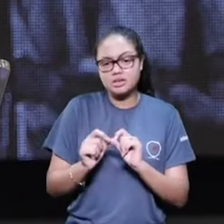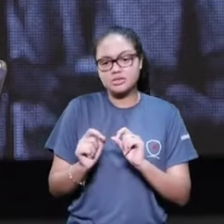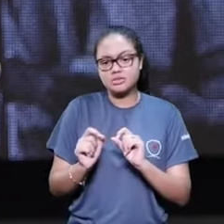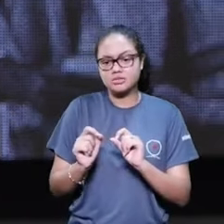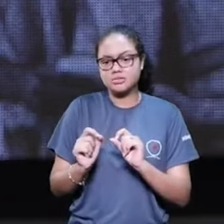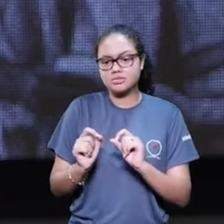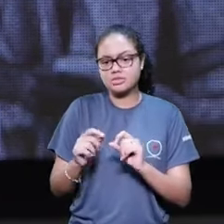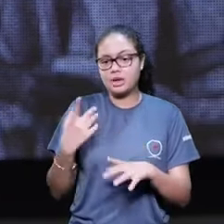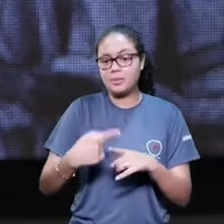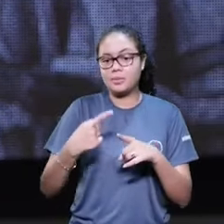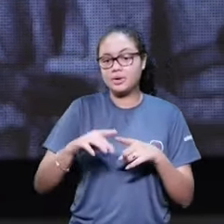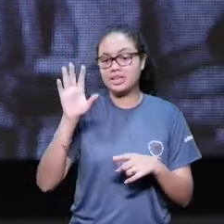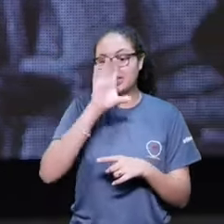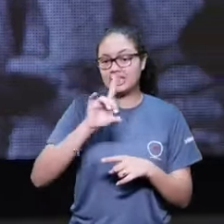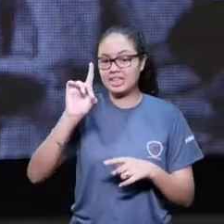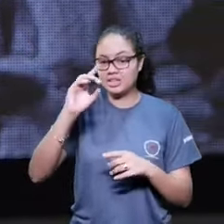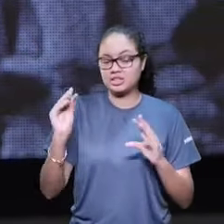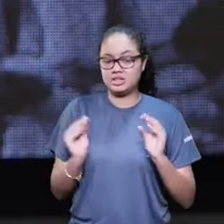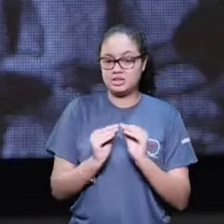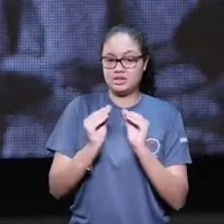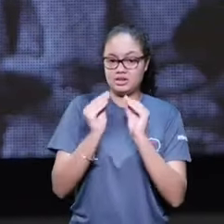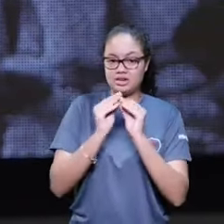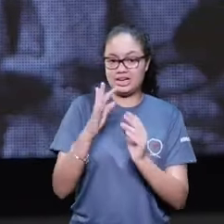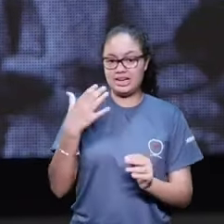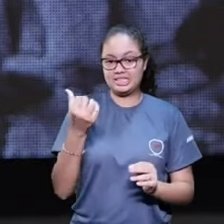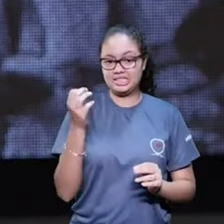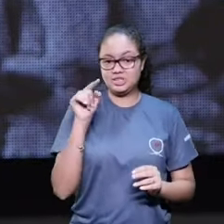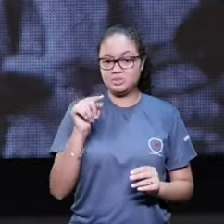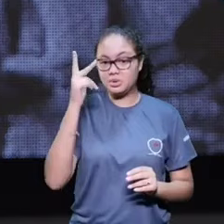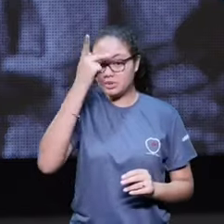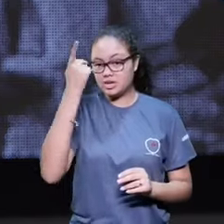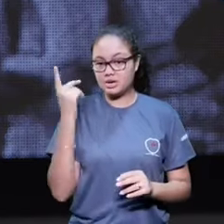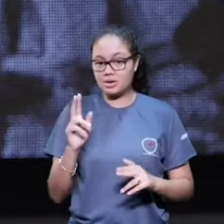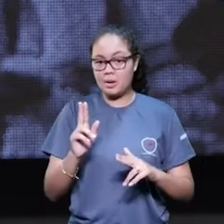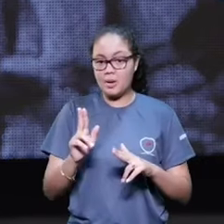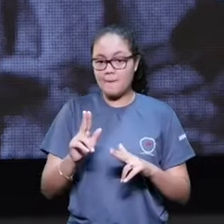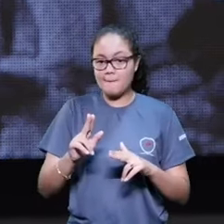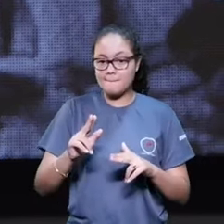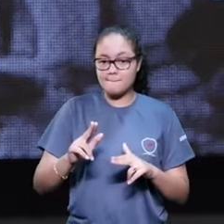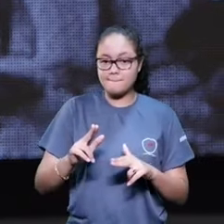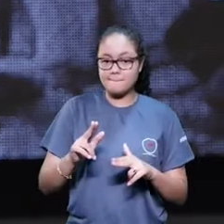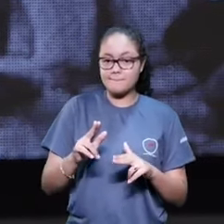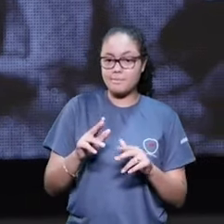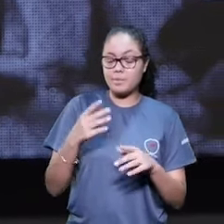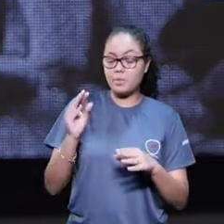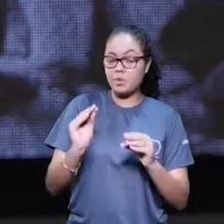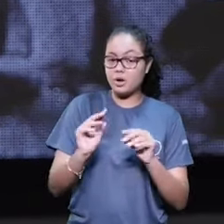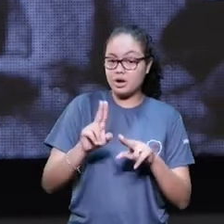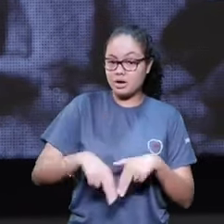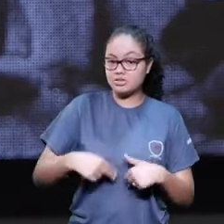disse: porque Deus deu aumento a 6 mil pessoas por causa de um punhado de dizimista.